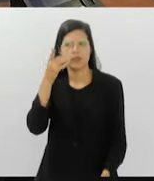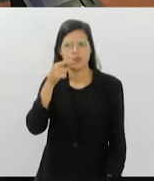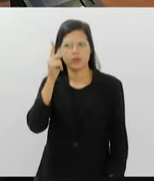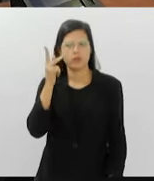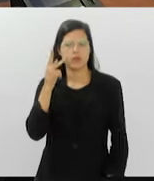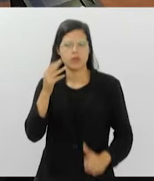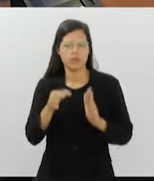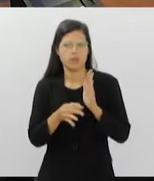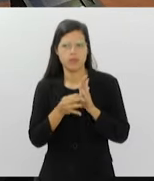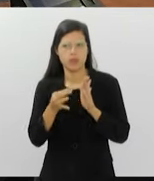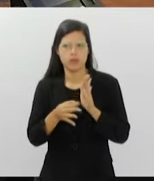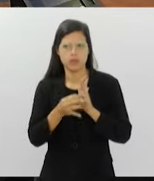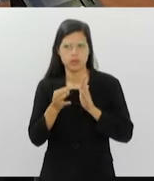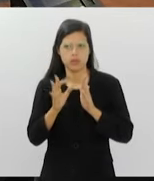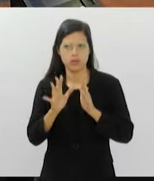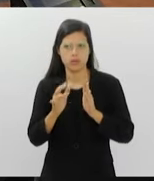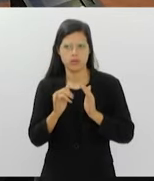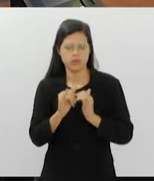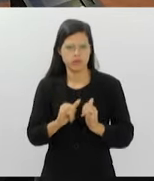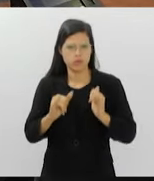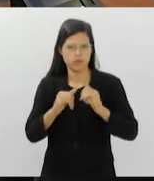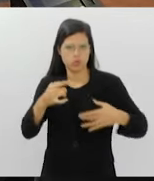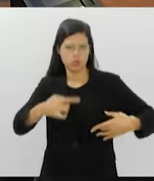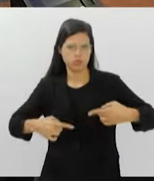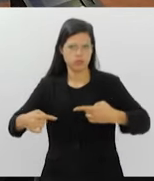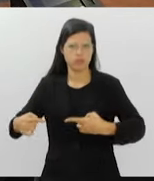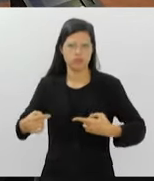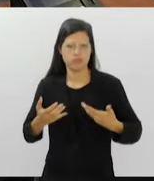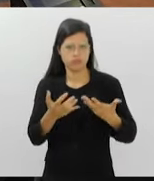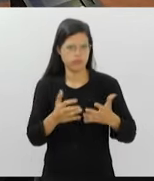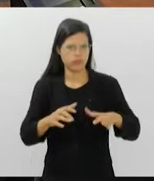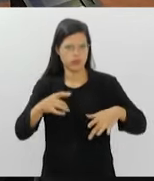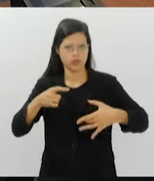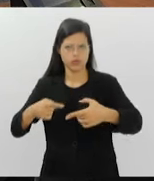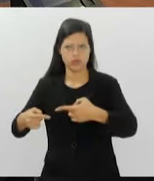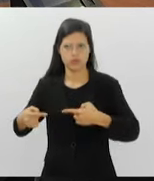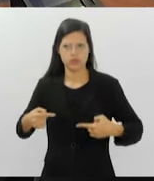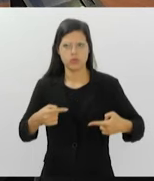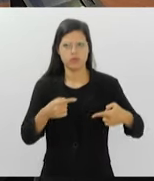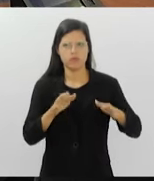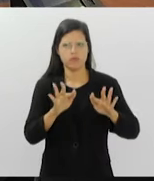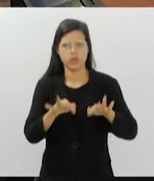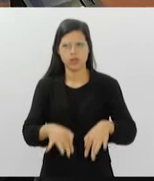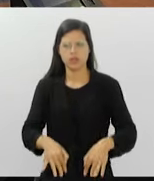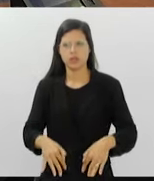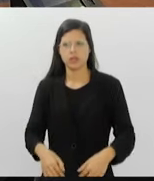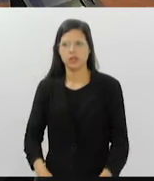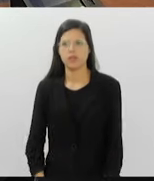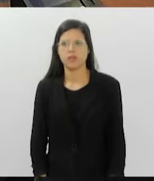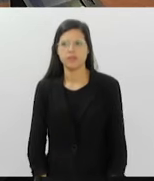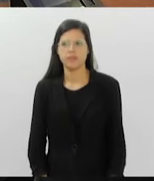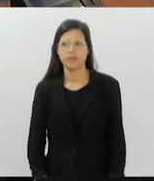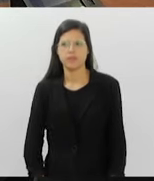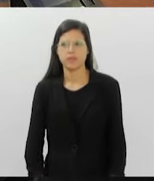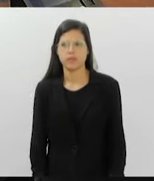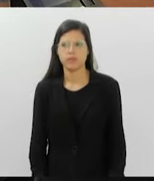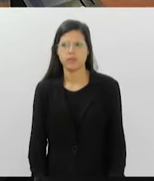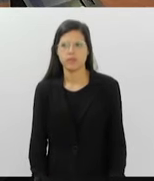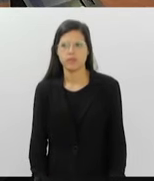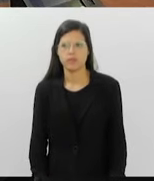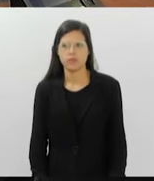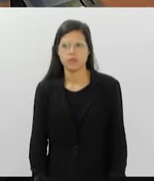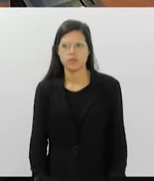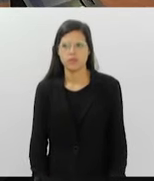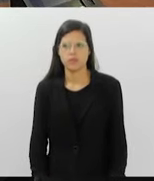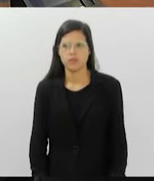pareceres emitidos... Em discussão, não havendo quem queira discutir, encerrada a discussão. Como?